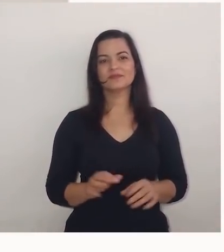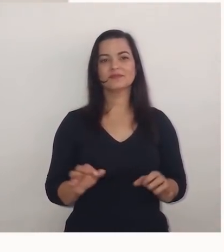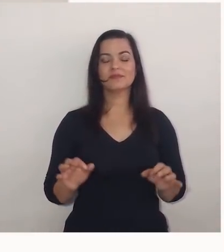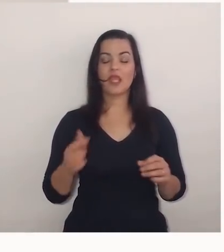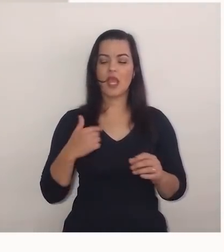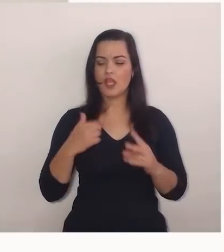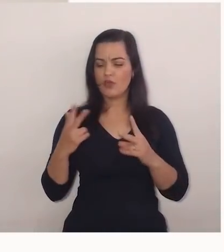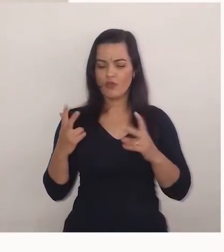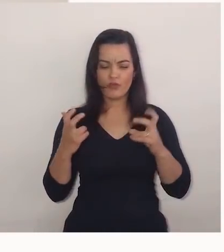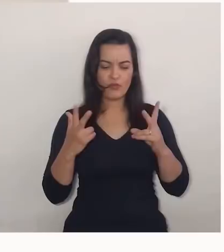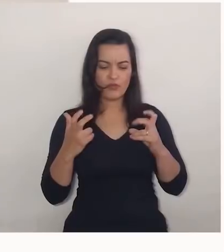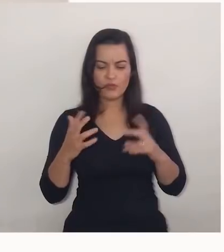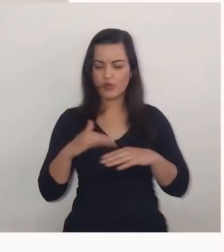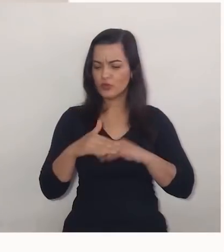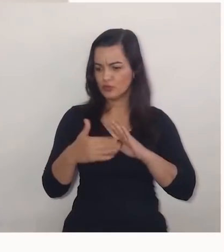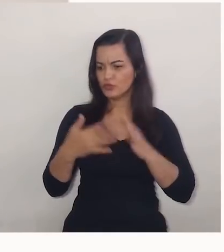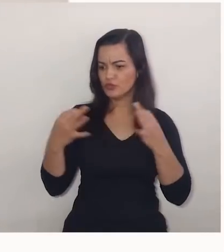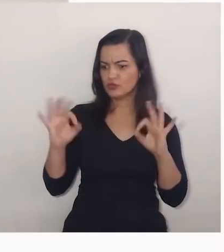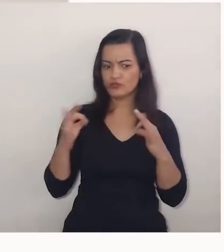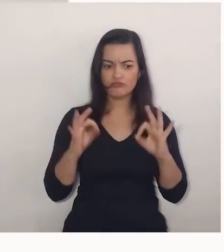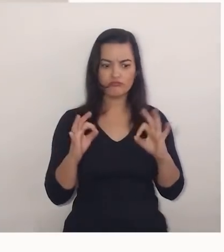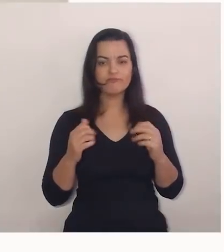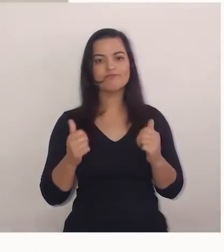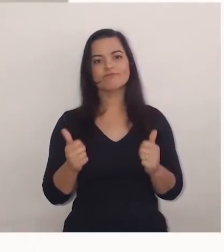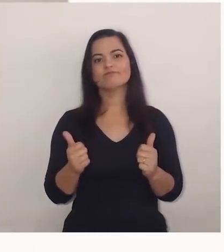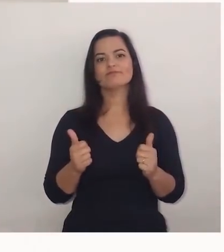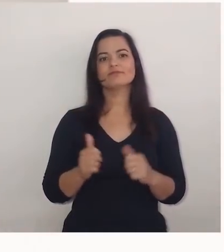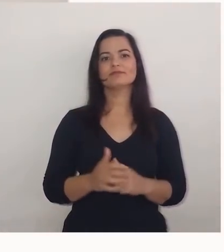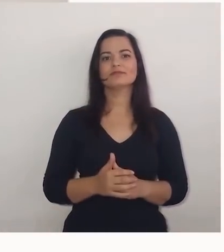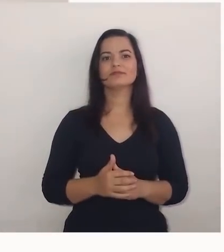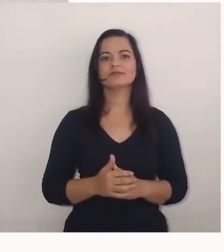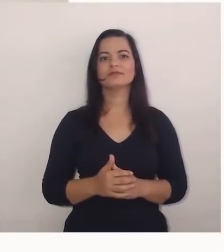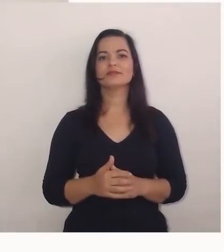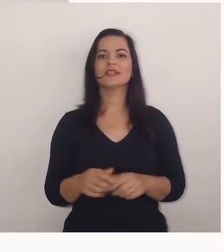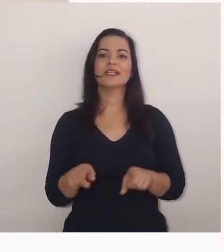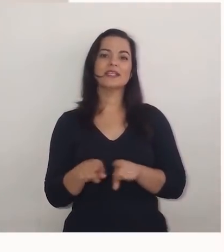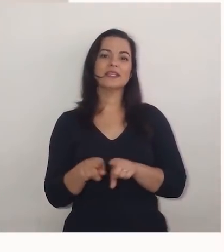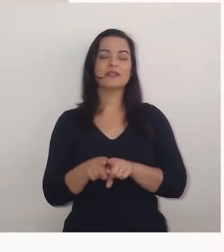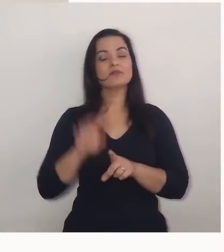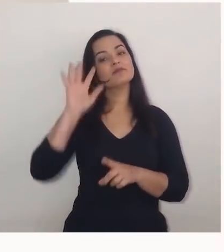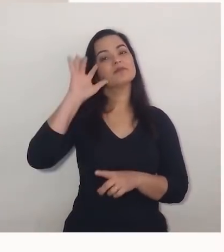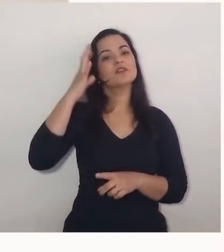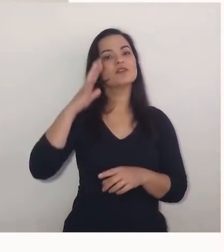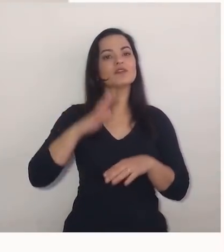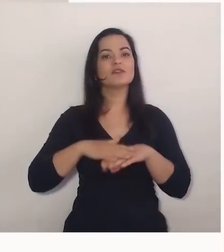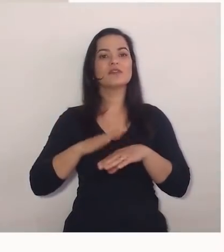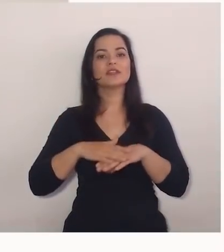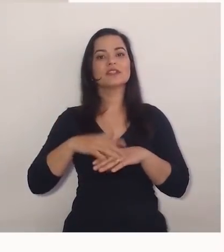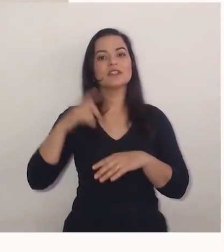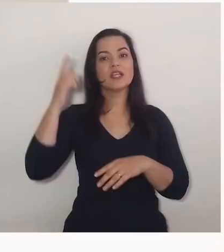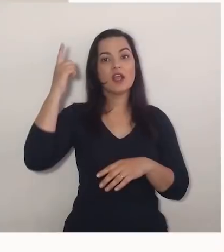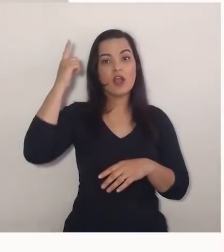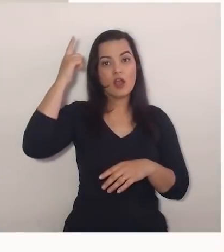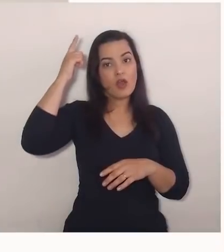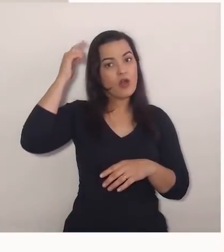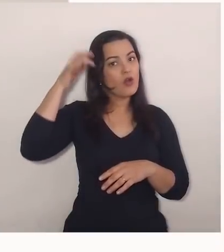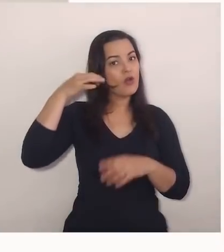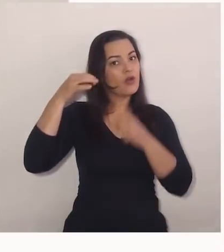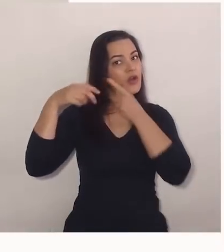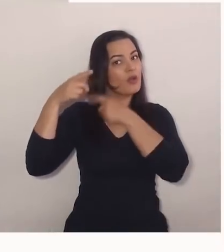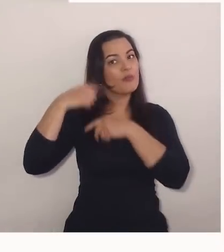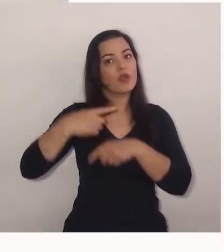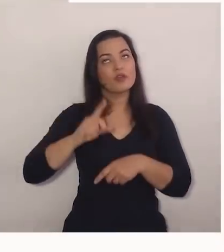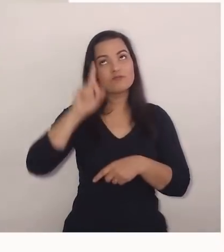E aí eu tava vendo se estava tudo certo com a minha boneca. E também eu resolvi fazer um corte ali em cima,